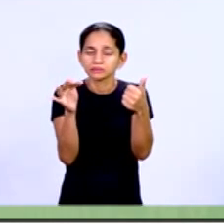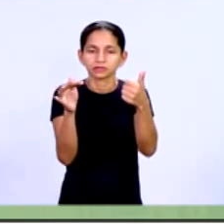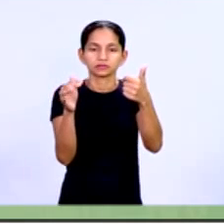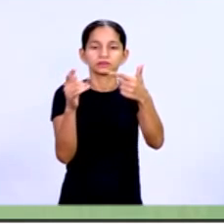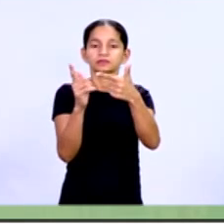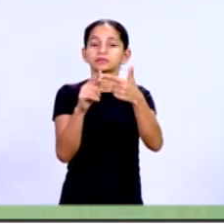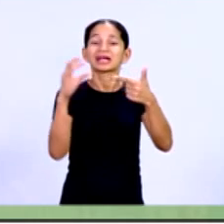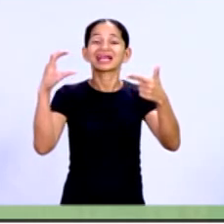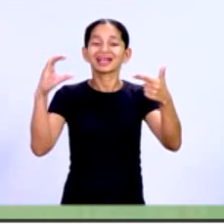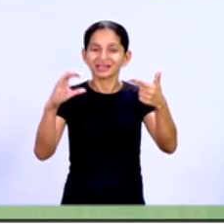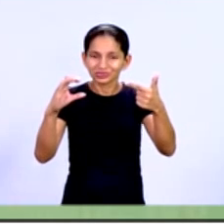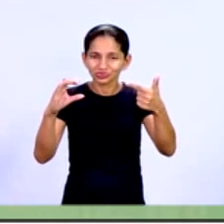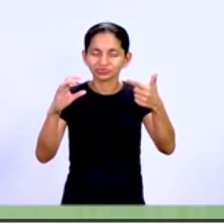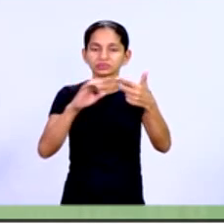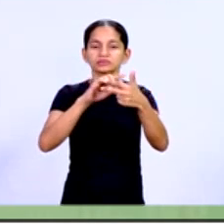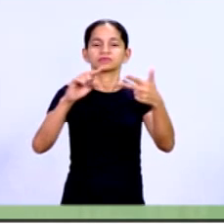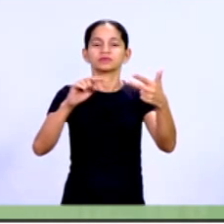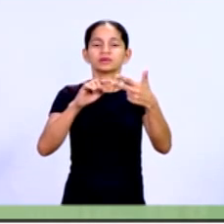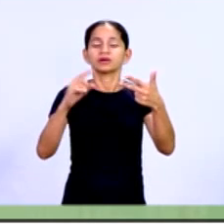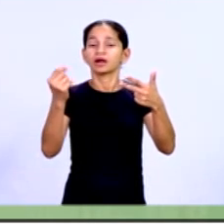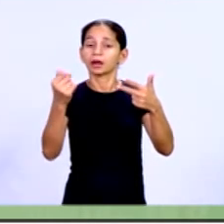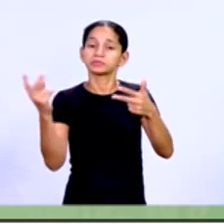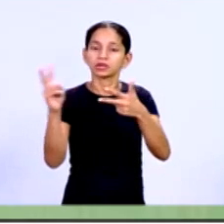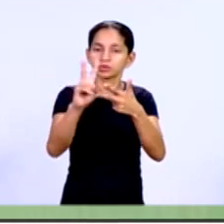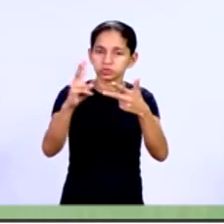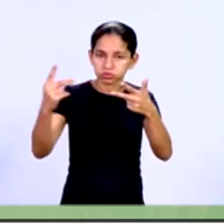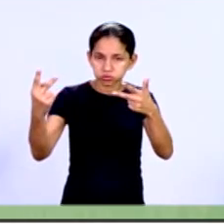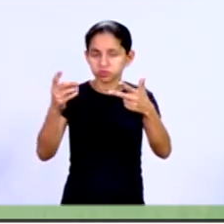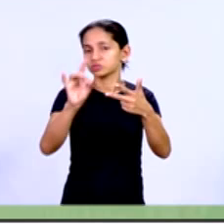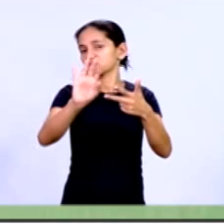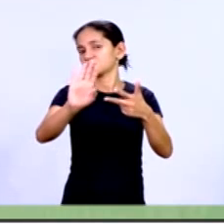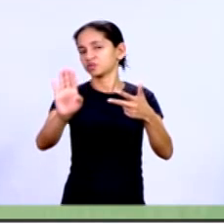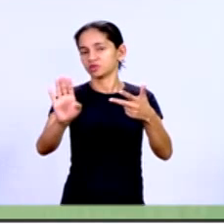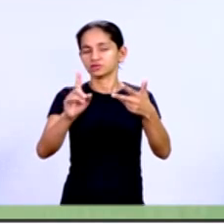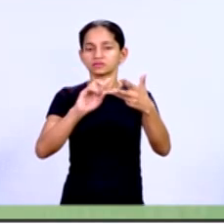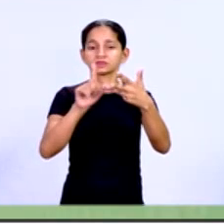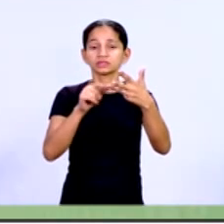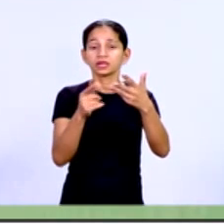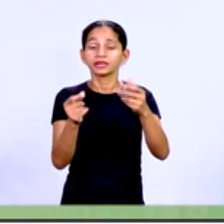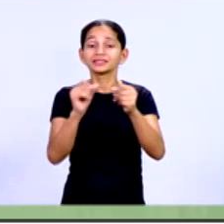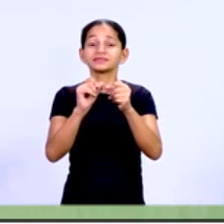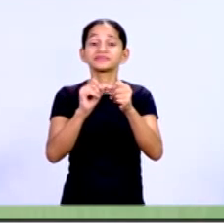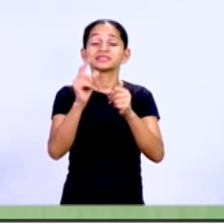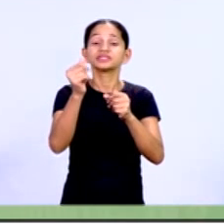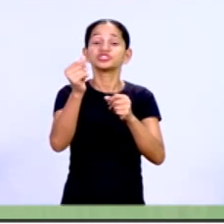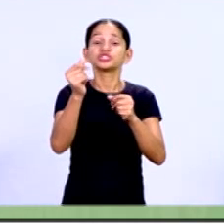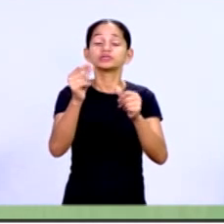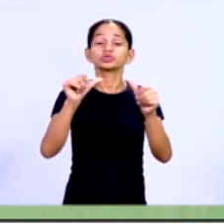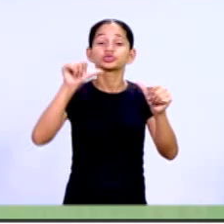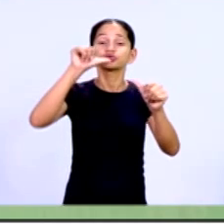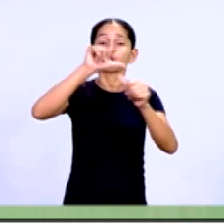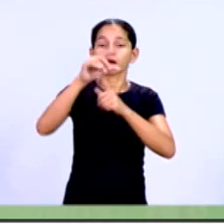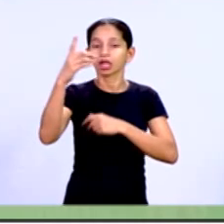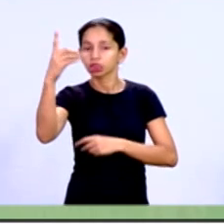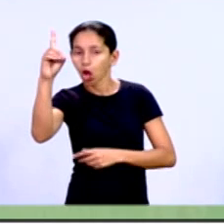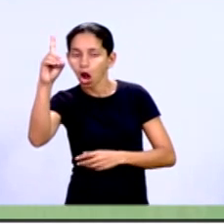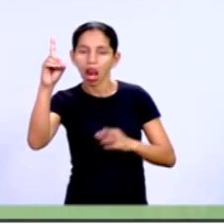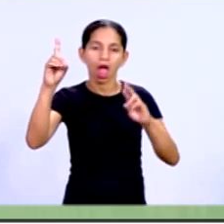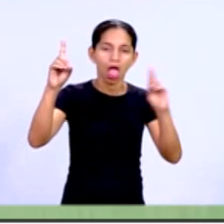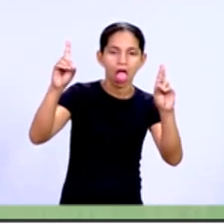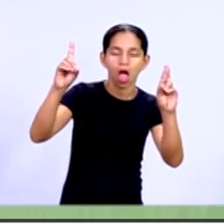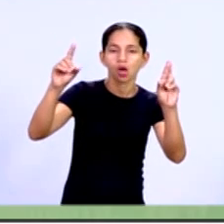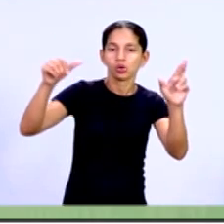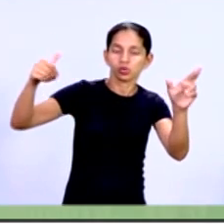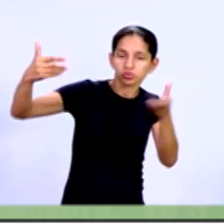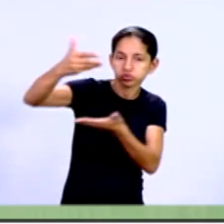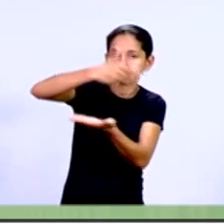mercado de crédito, mercado de capitais e o mercado cambial. Muito bem, o que vai interessar para nós